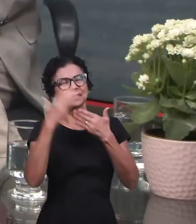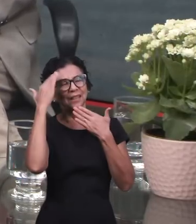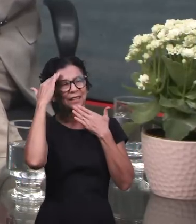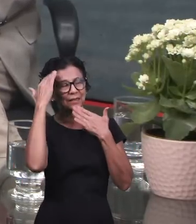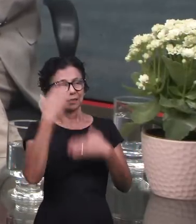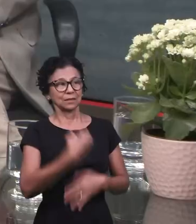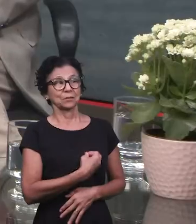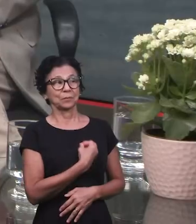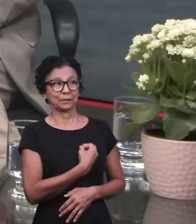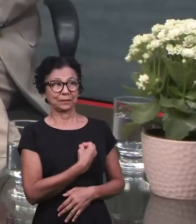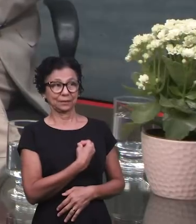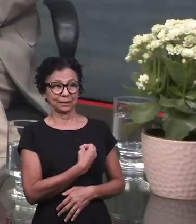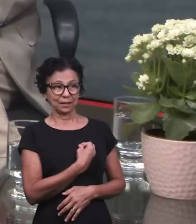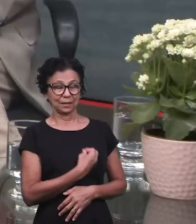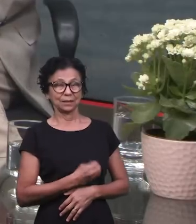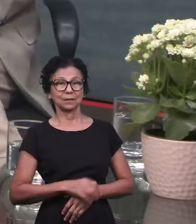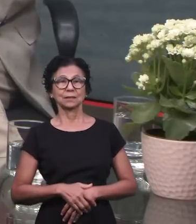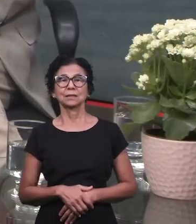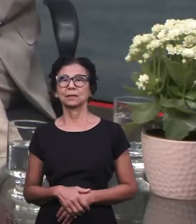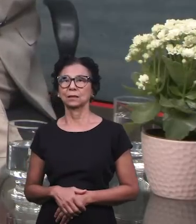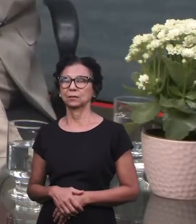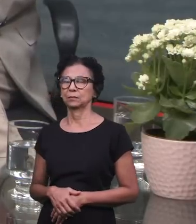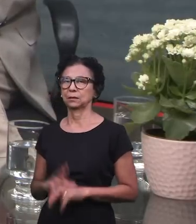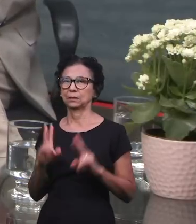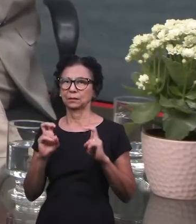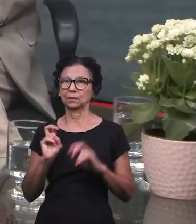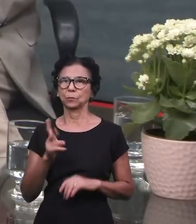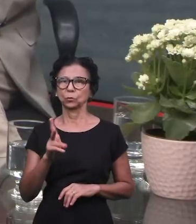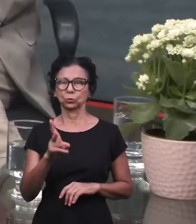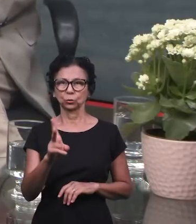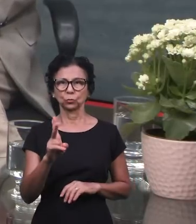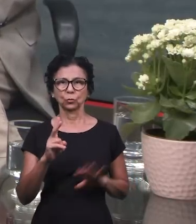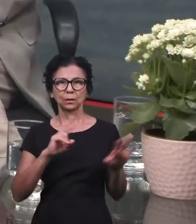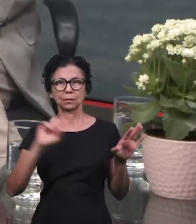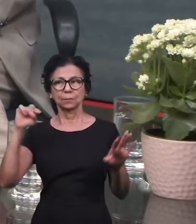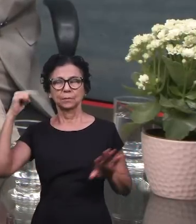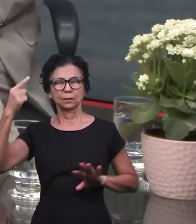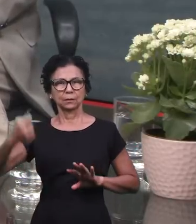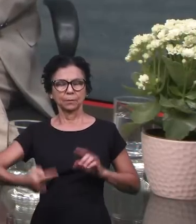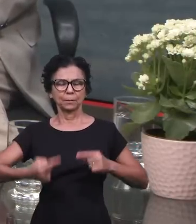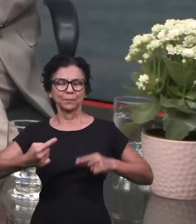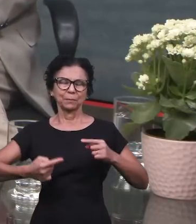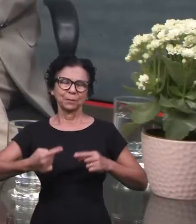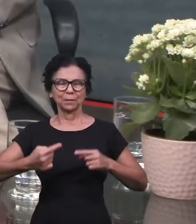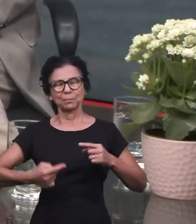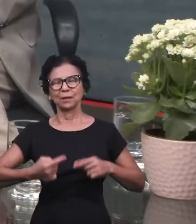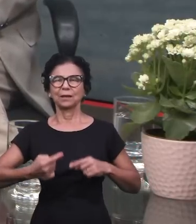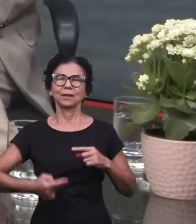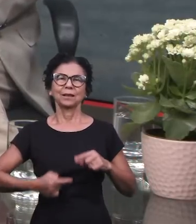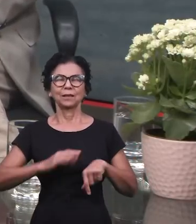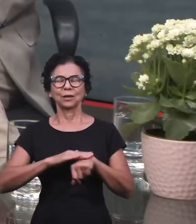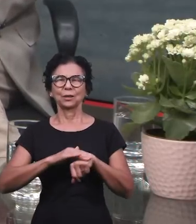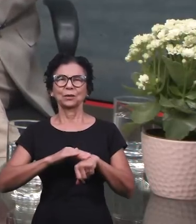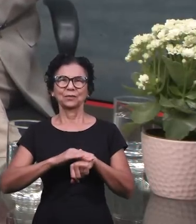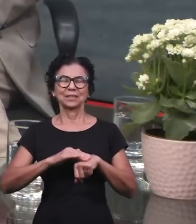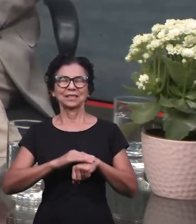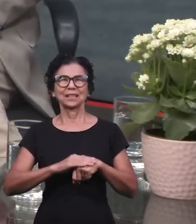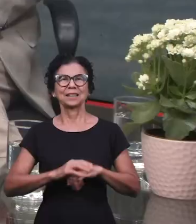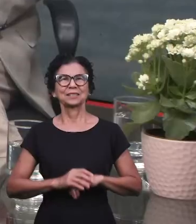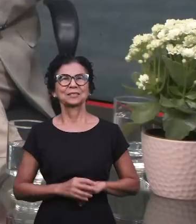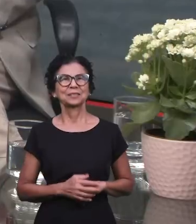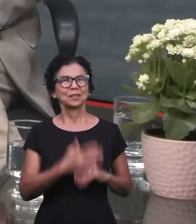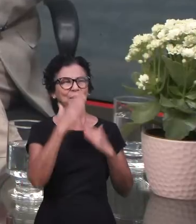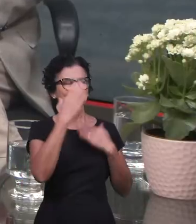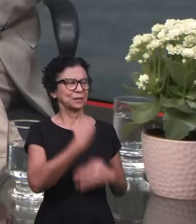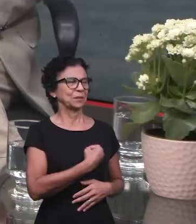ainda a continuidade na semana que vem desse mesmo tema, Vamos debater um pouquinho mais sobre esse assunto, conversar um pouquinho mais. Obrigado por estar conosco aqui. Eu